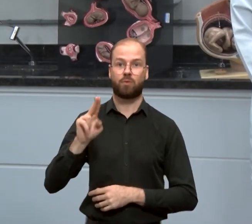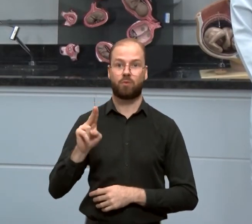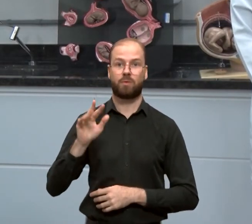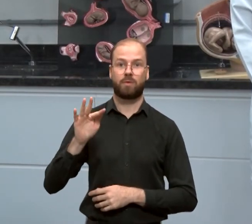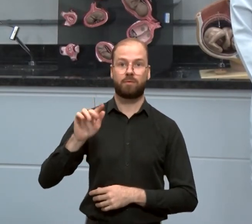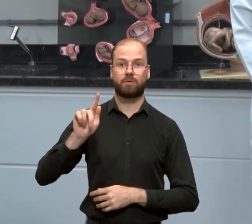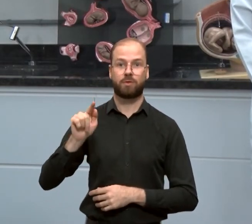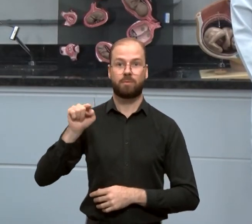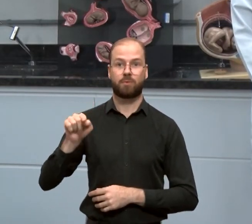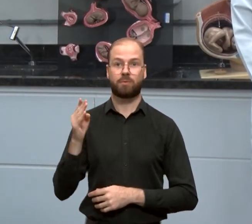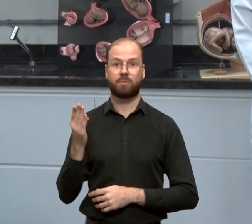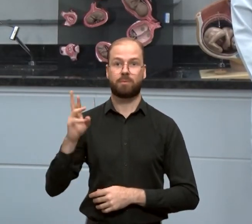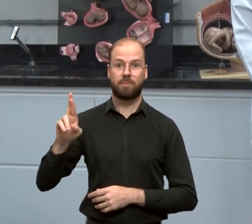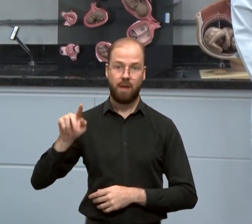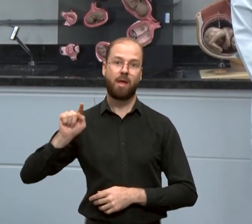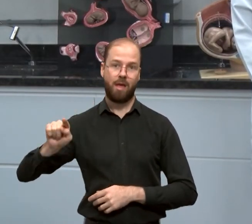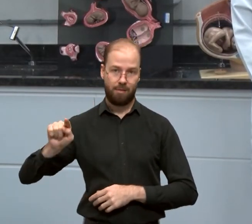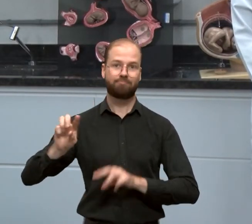fem.ufg.br.